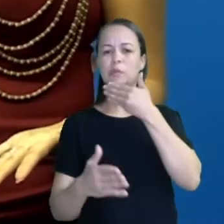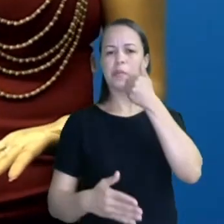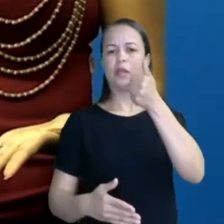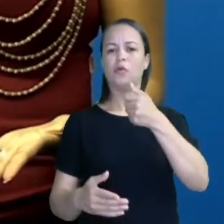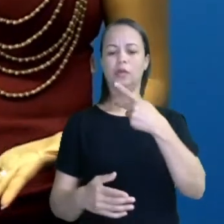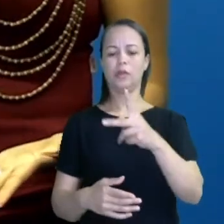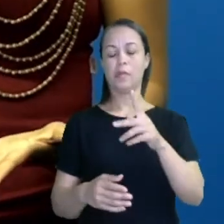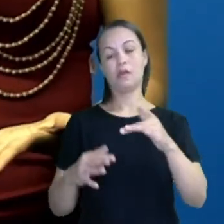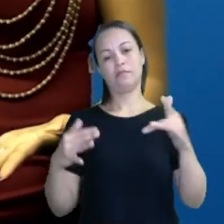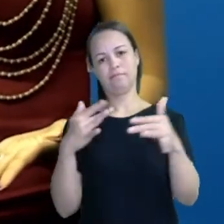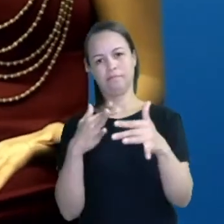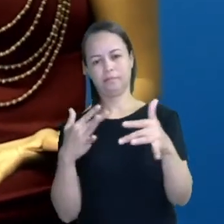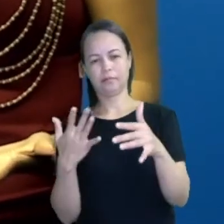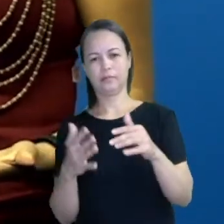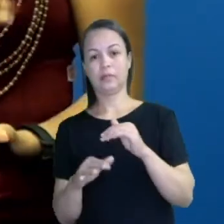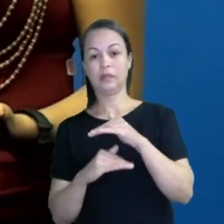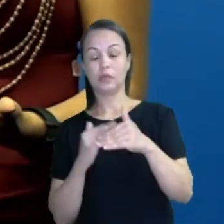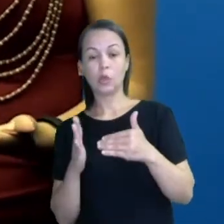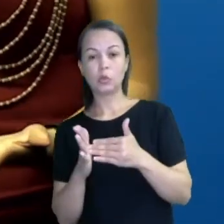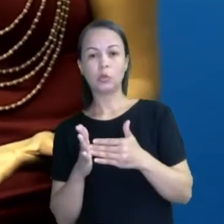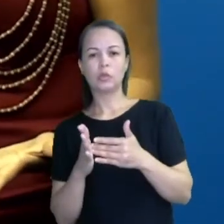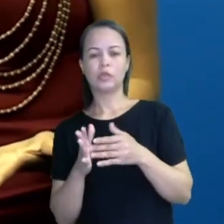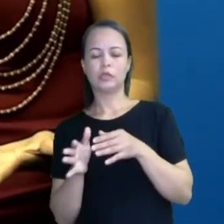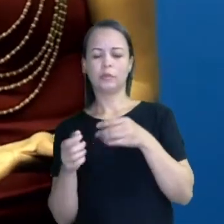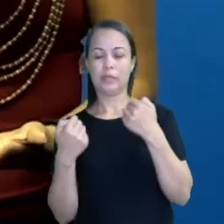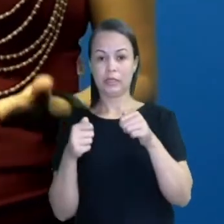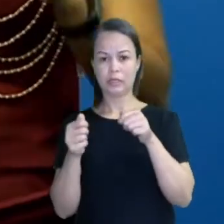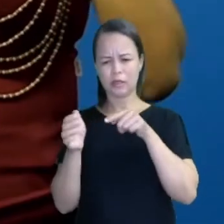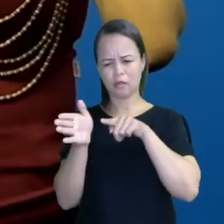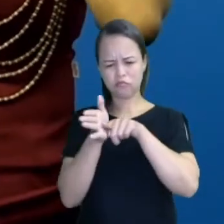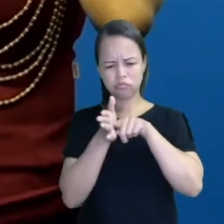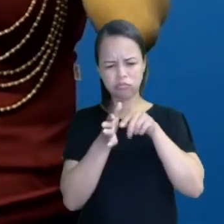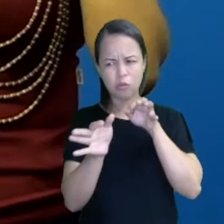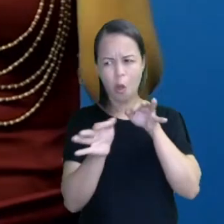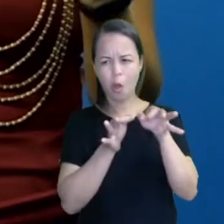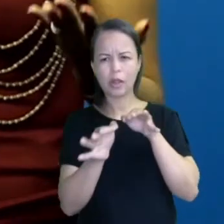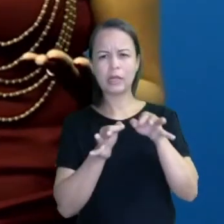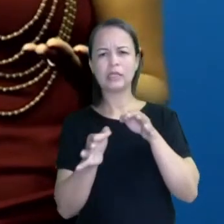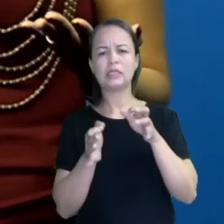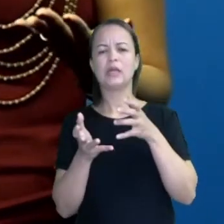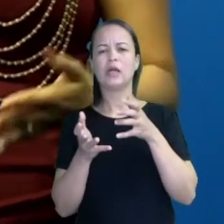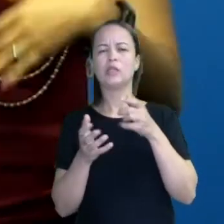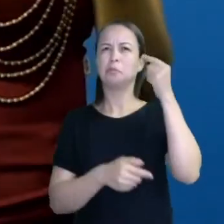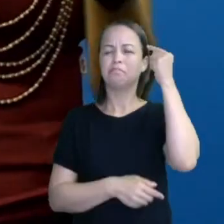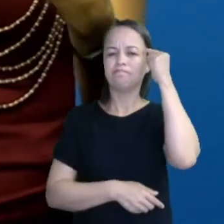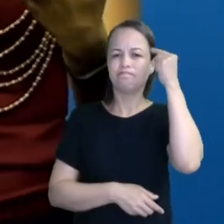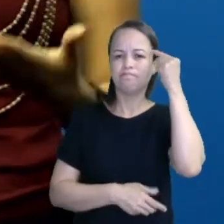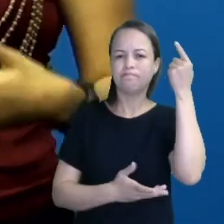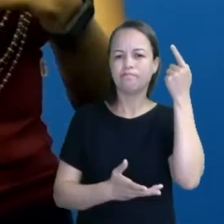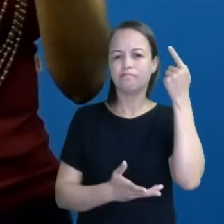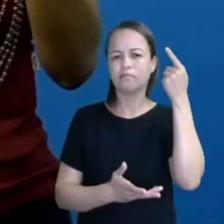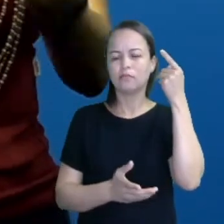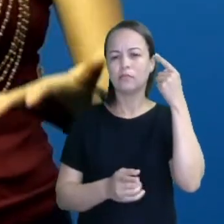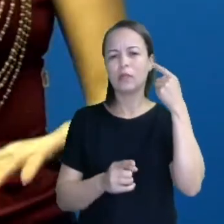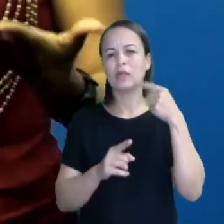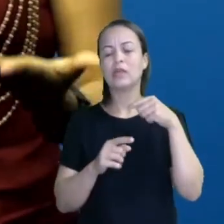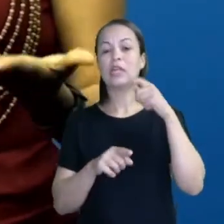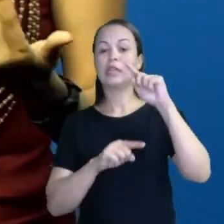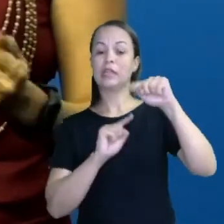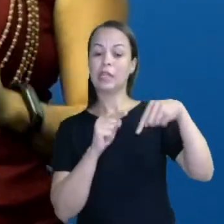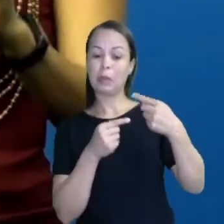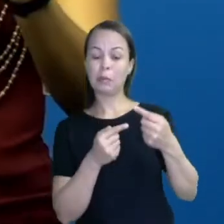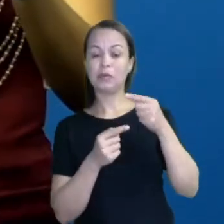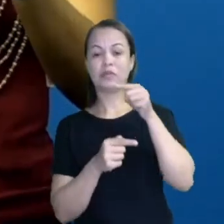cidade. Então, tudo isso tem que ser muito bem avaliado e muito bem pensado, porque depois você pode